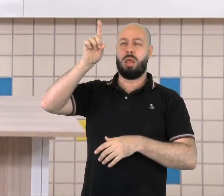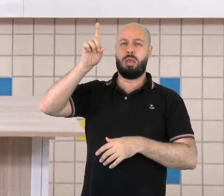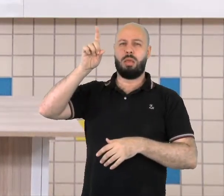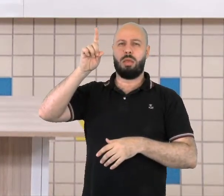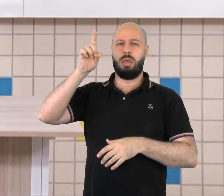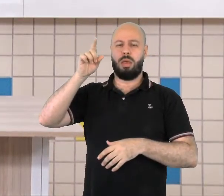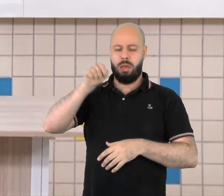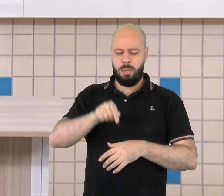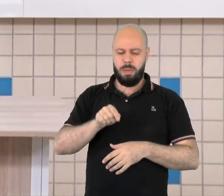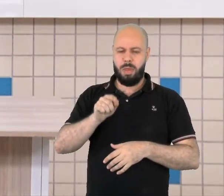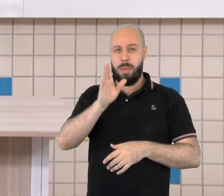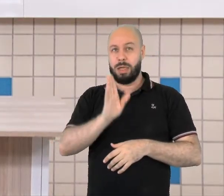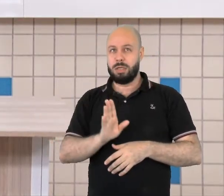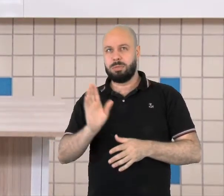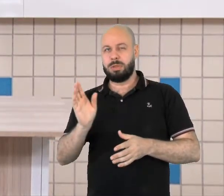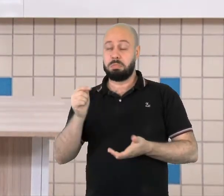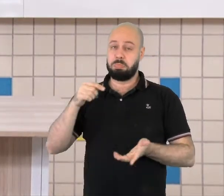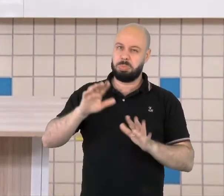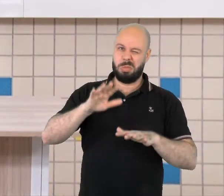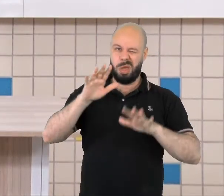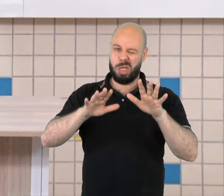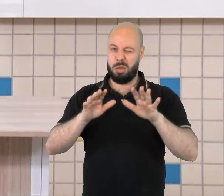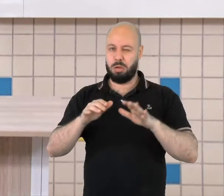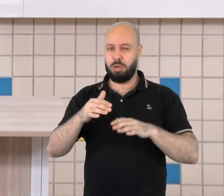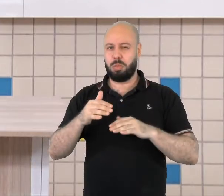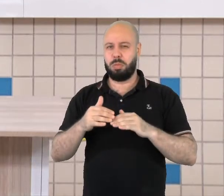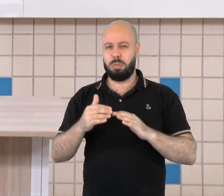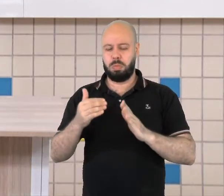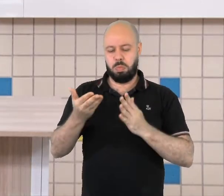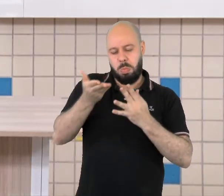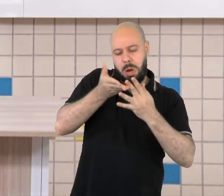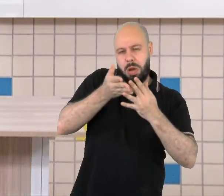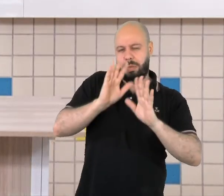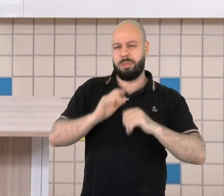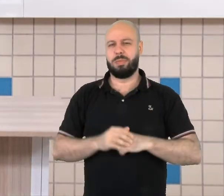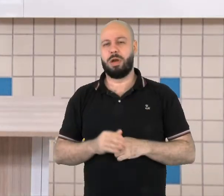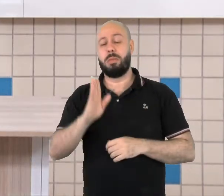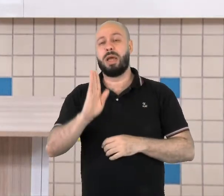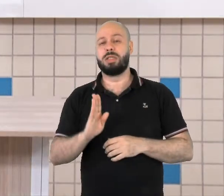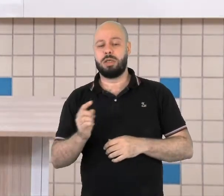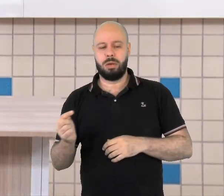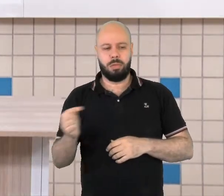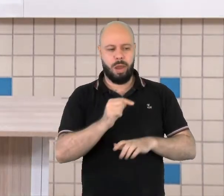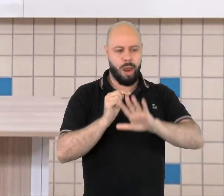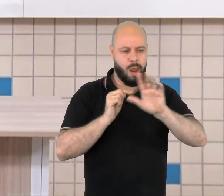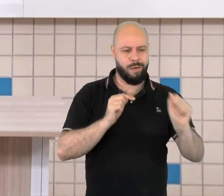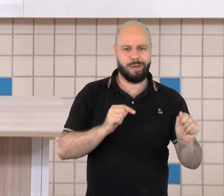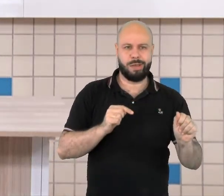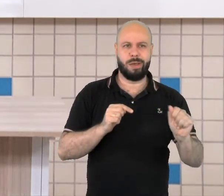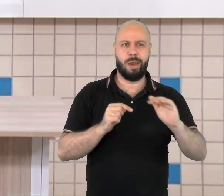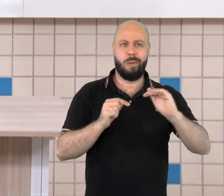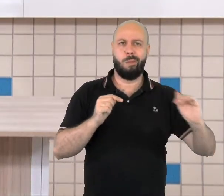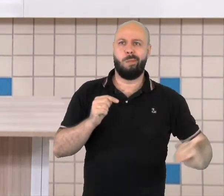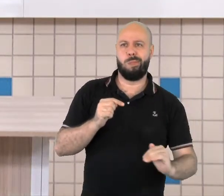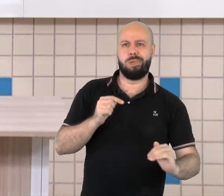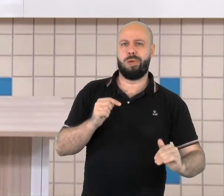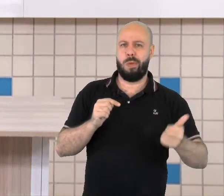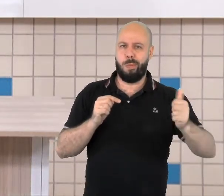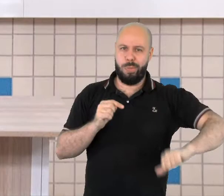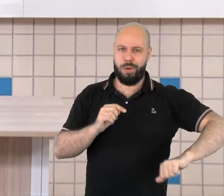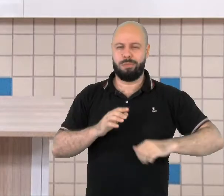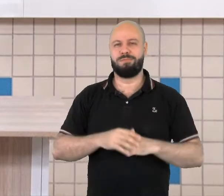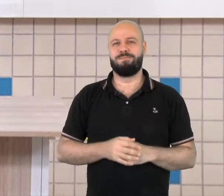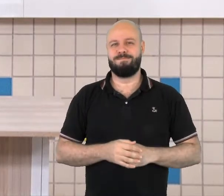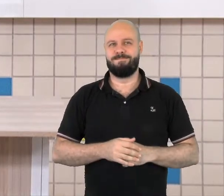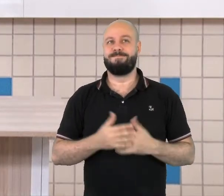é um nível, o brasileiro está ali no nível médio. E do brasileiro para o africano está muito pior, tá, pessoal? Olhem